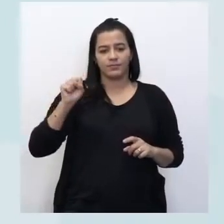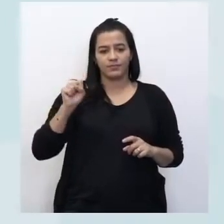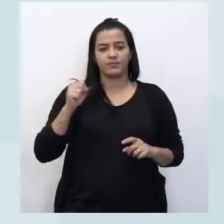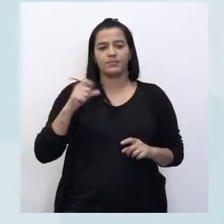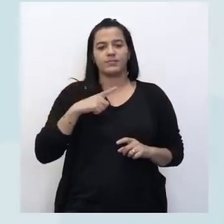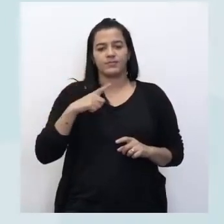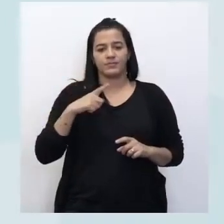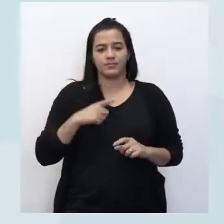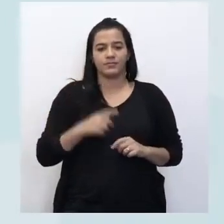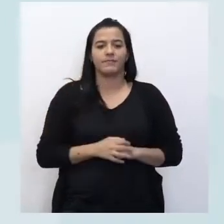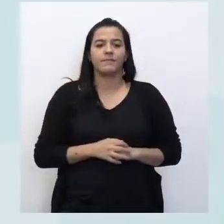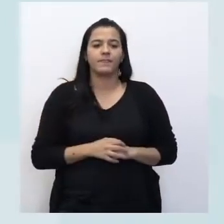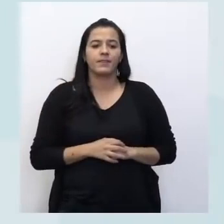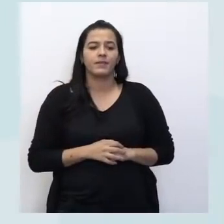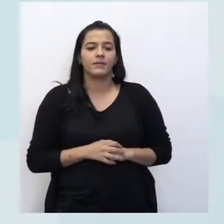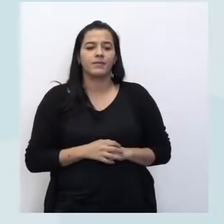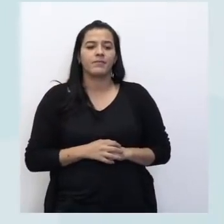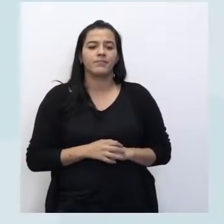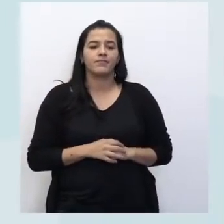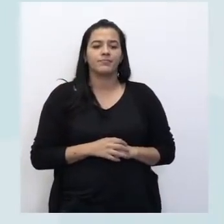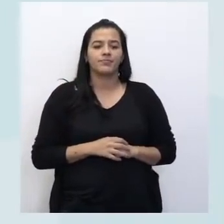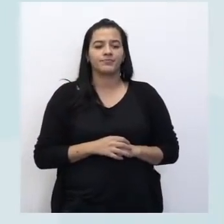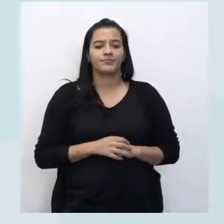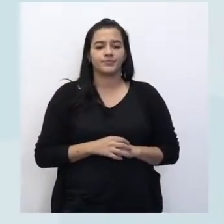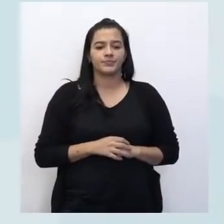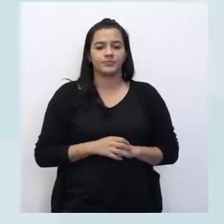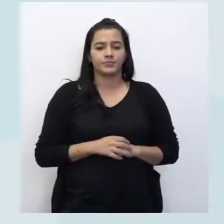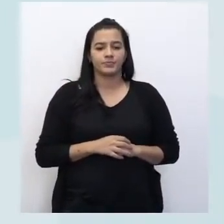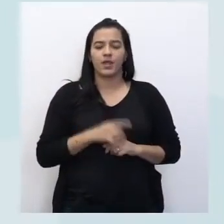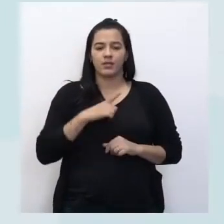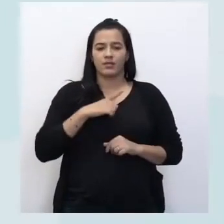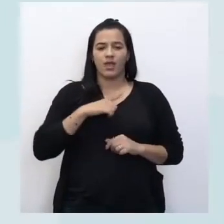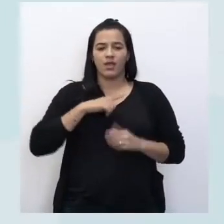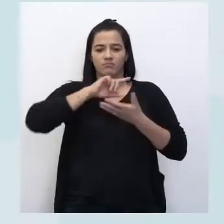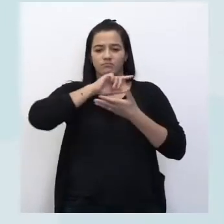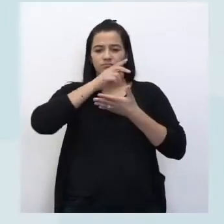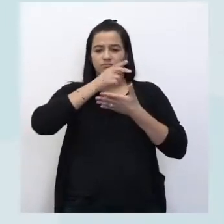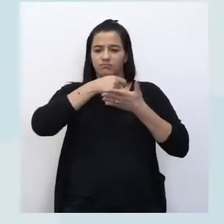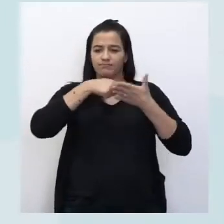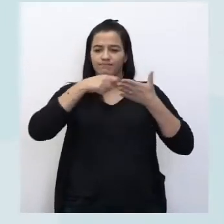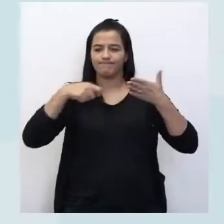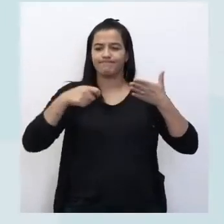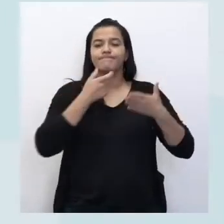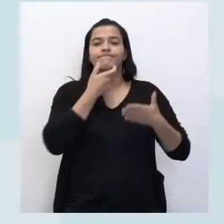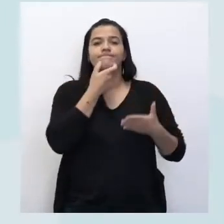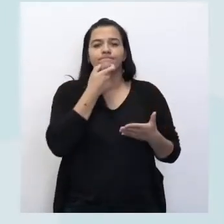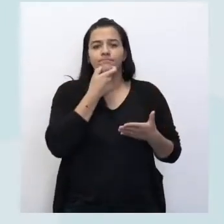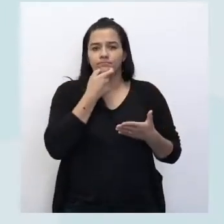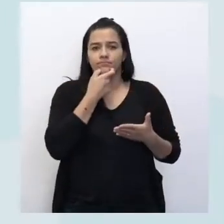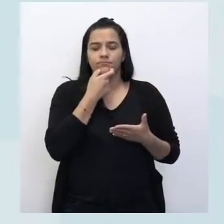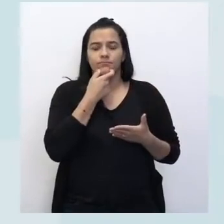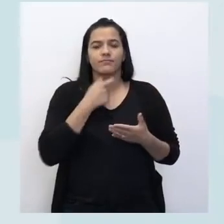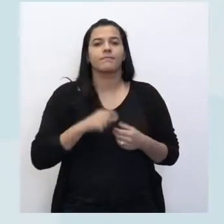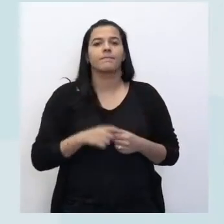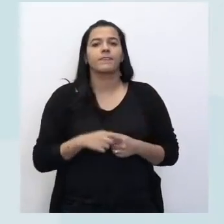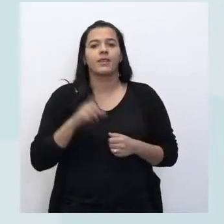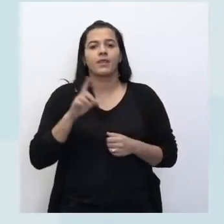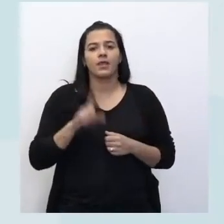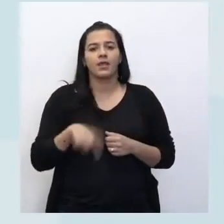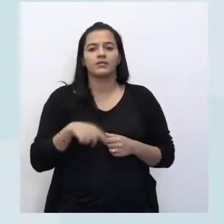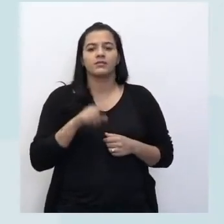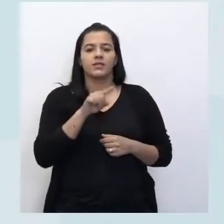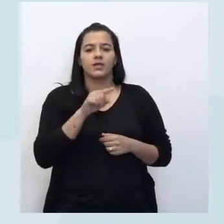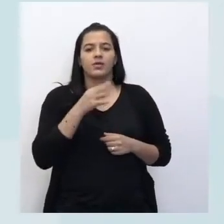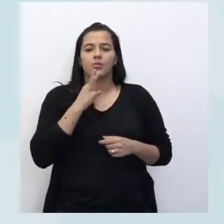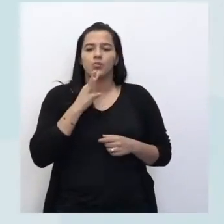para vocês. Diz assim, eugenics is the self-direction of human evolution. Está dizendo assim, a eugenia é